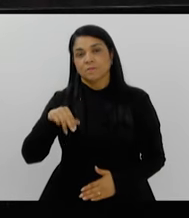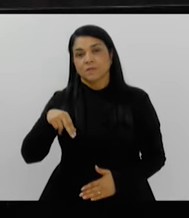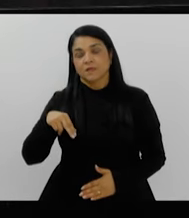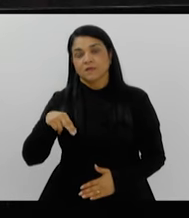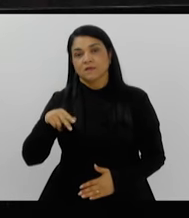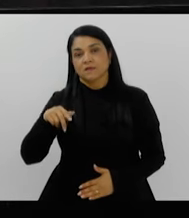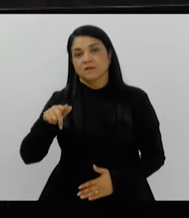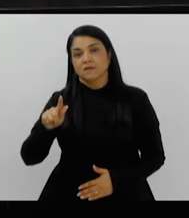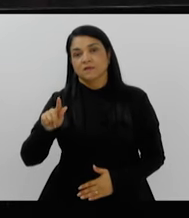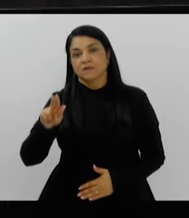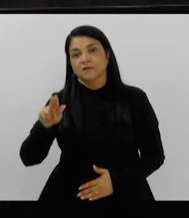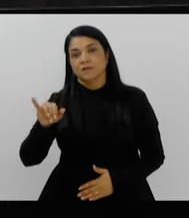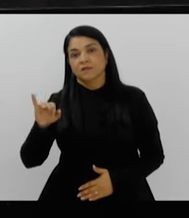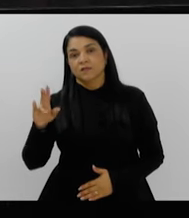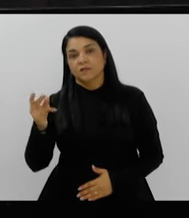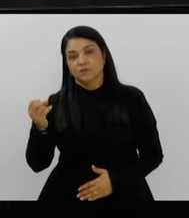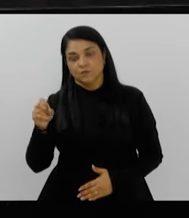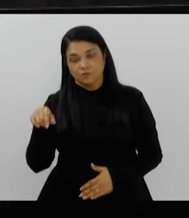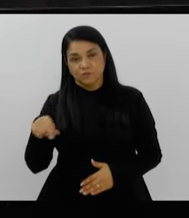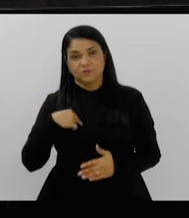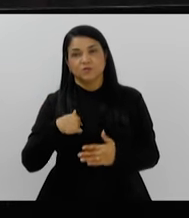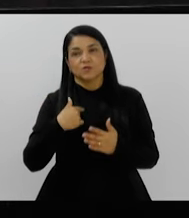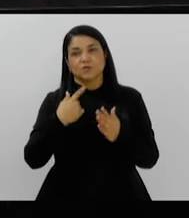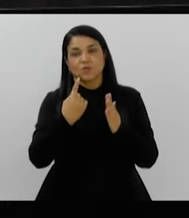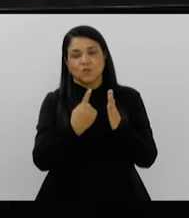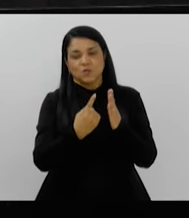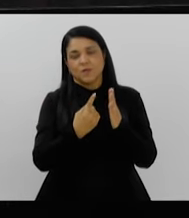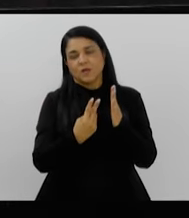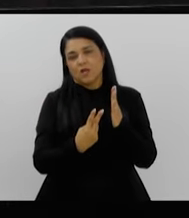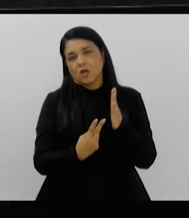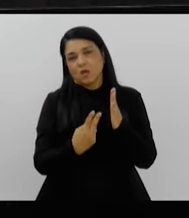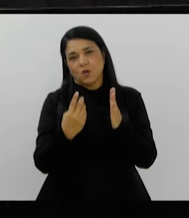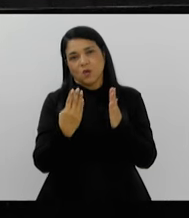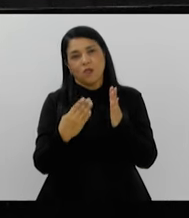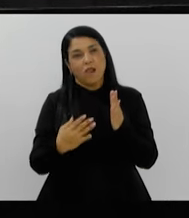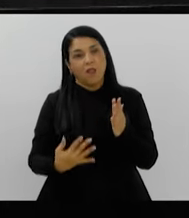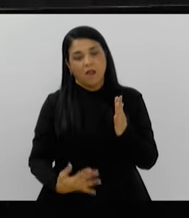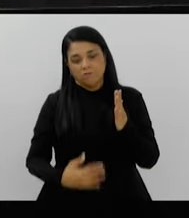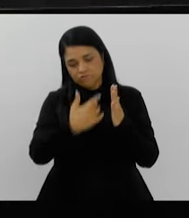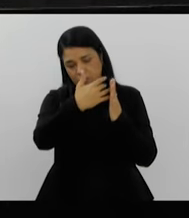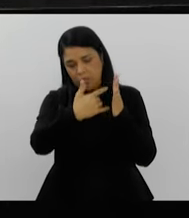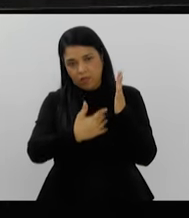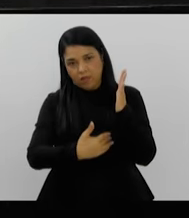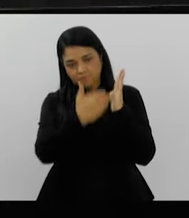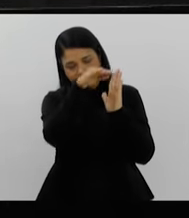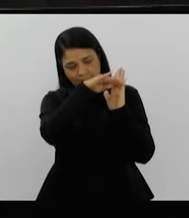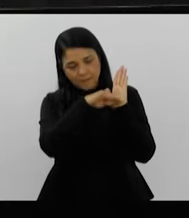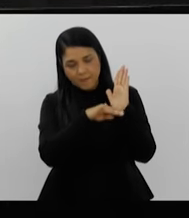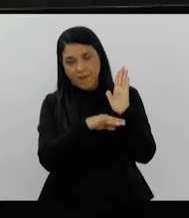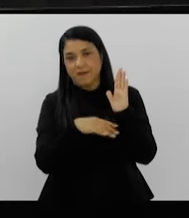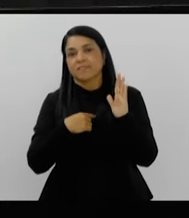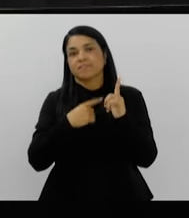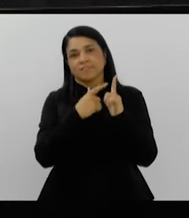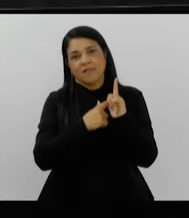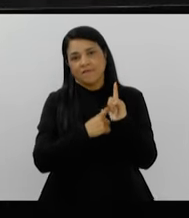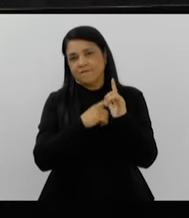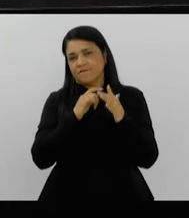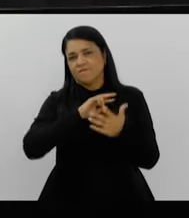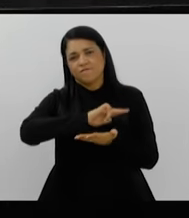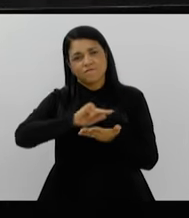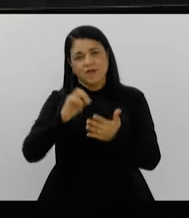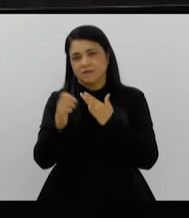né, 10 bilhões, 2 bilhões, 1 bilhão e tal. Então, será que este projeto de